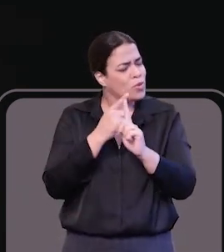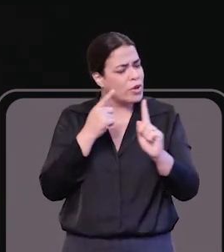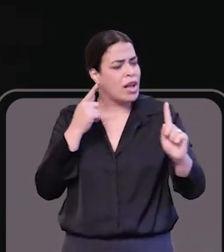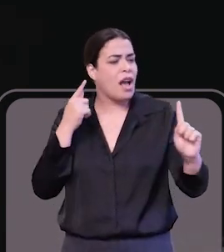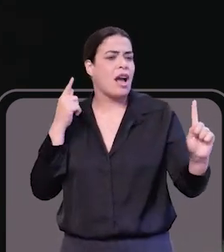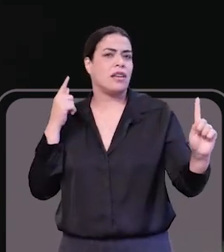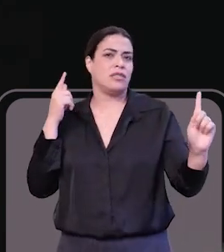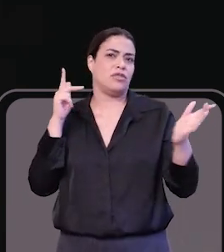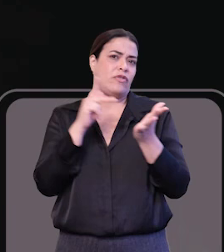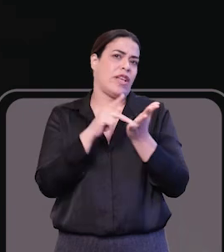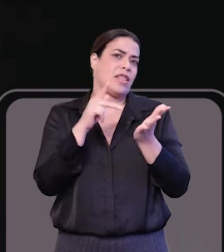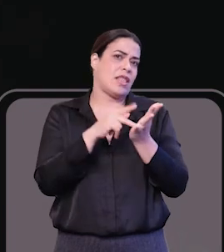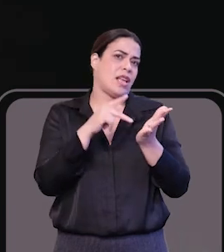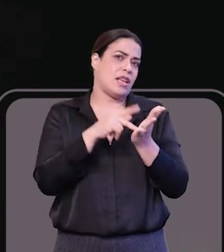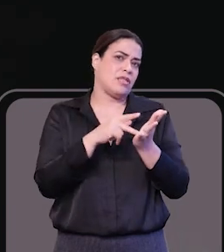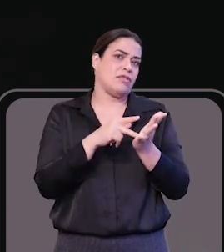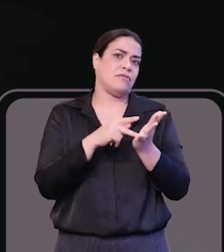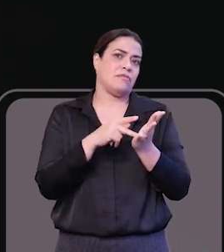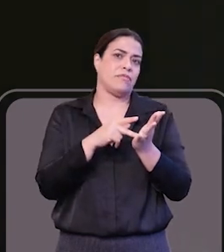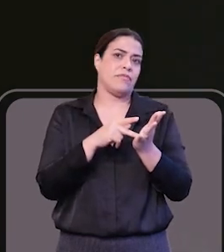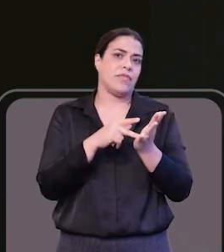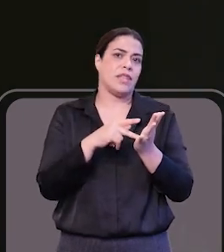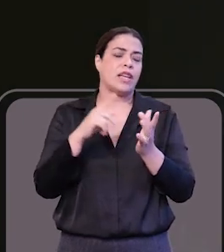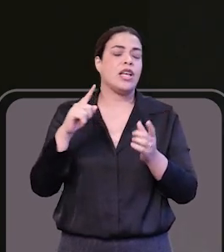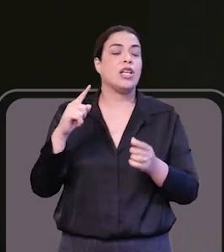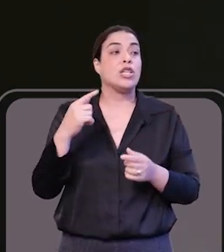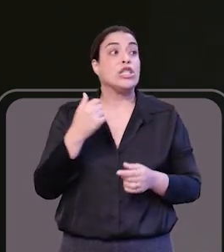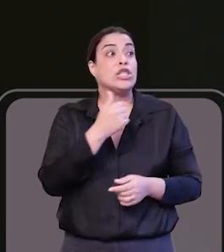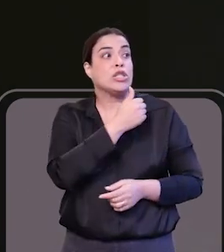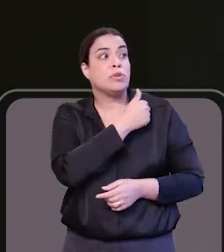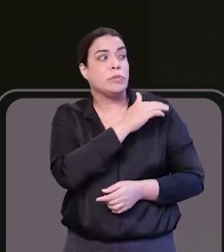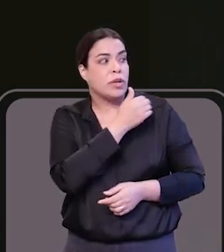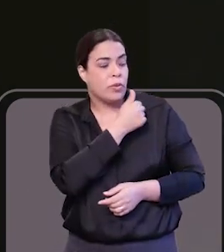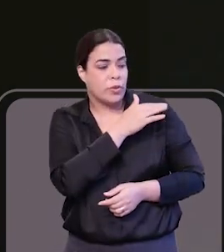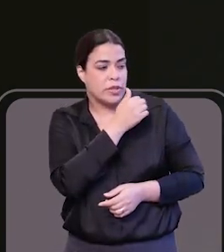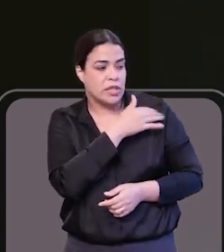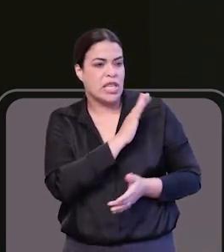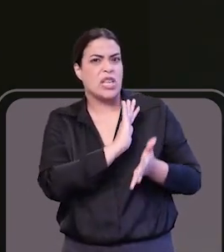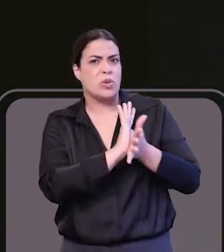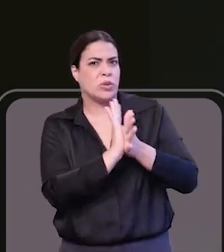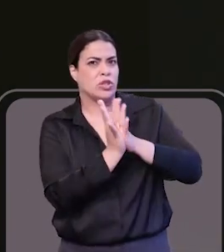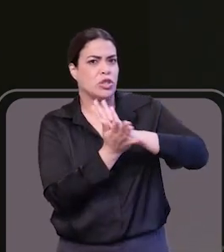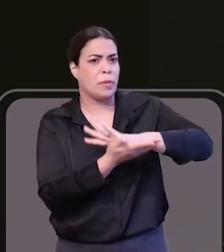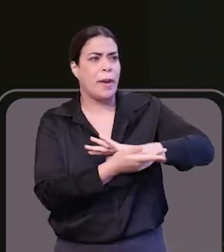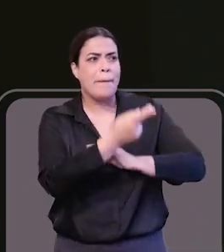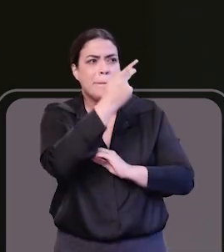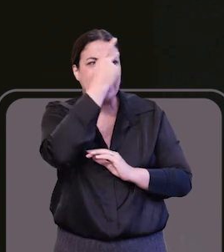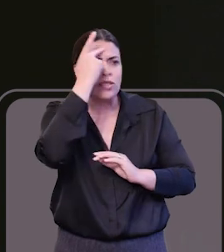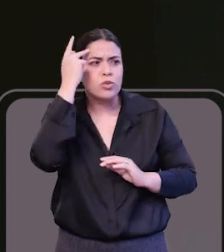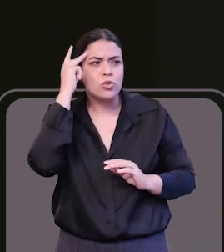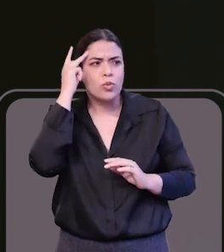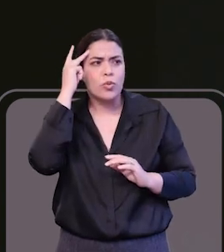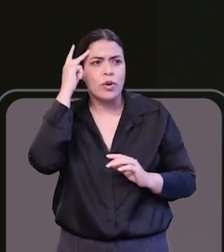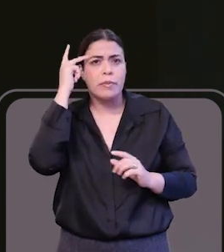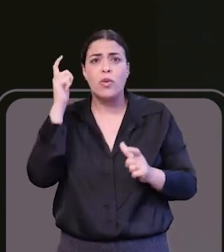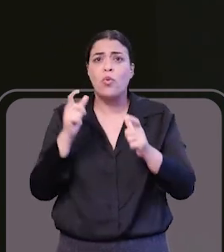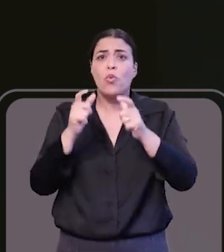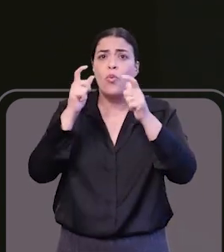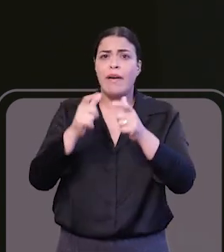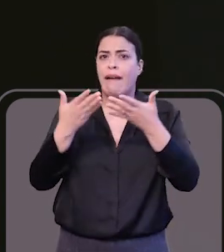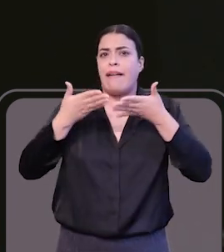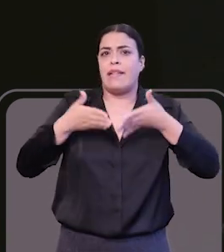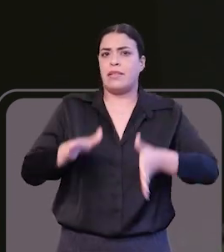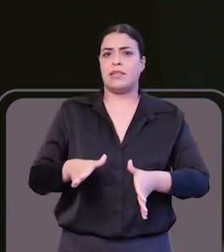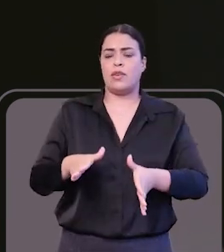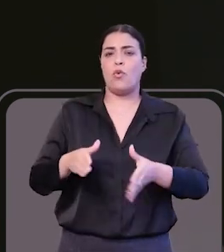dizer motivo de alegria motivo de desafio não vamos discriminar as pessoas por sua origem por sua